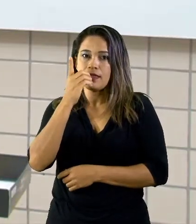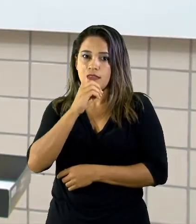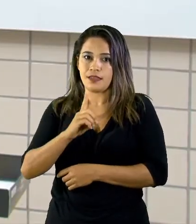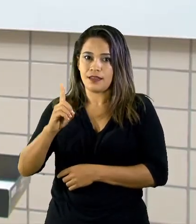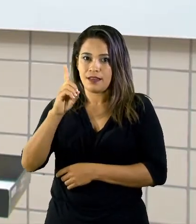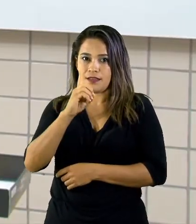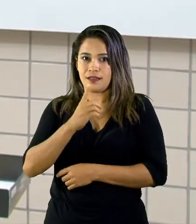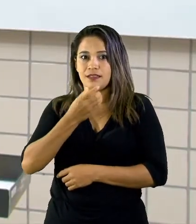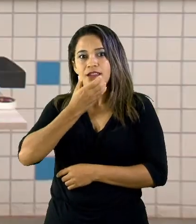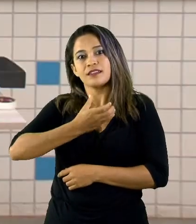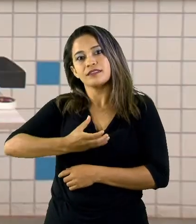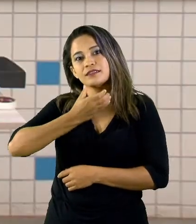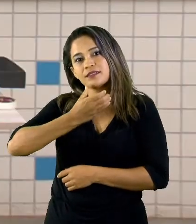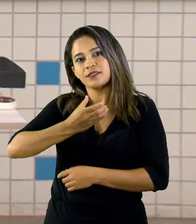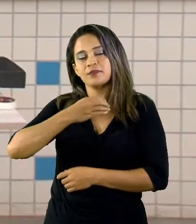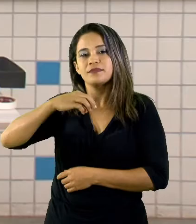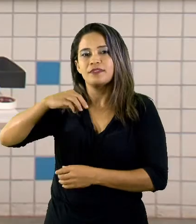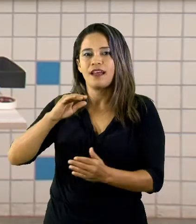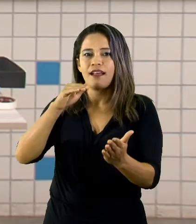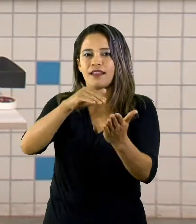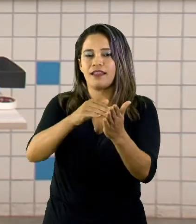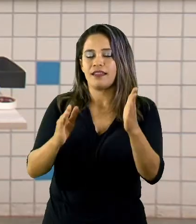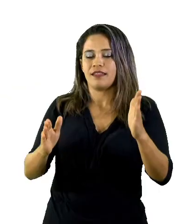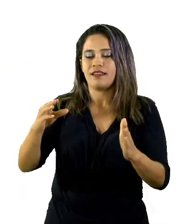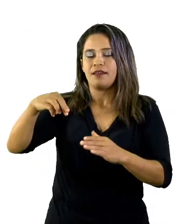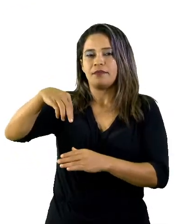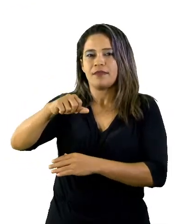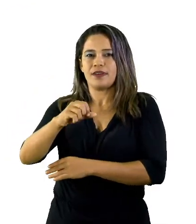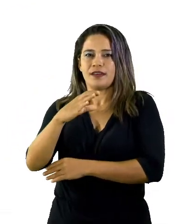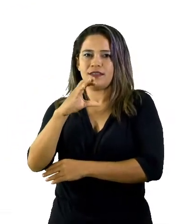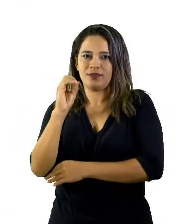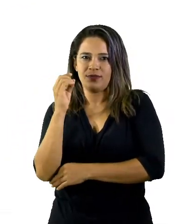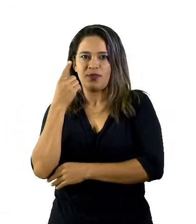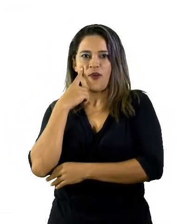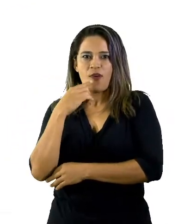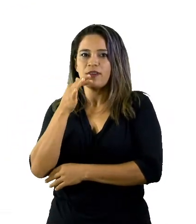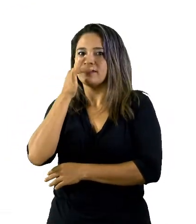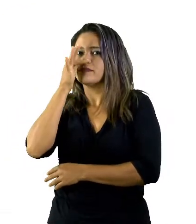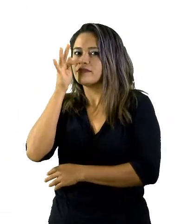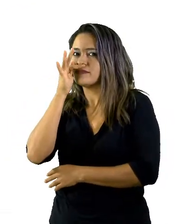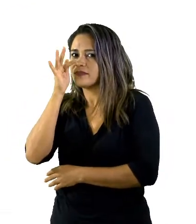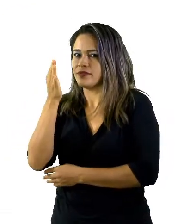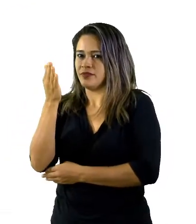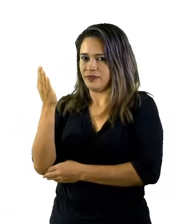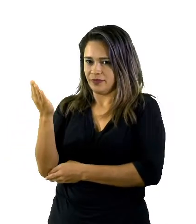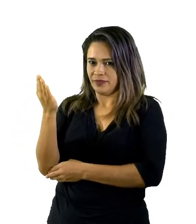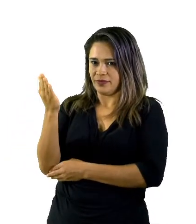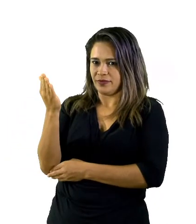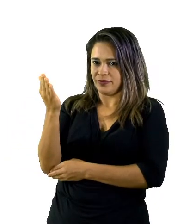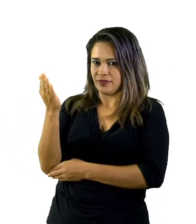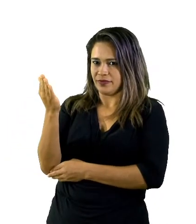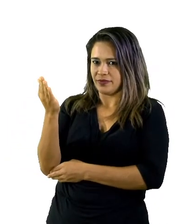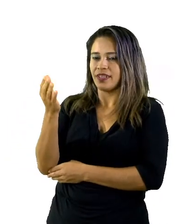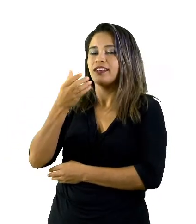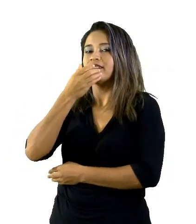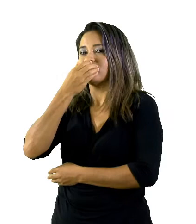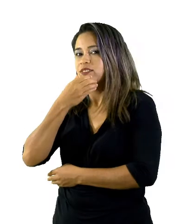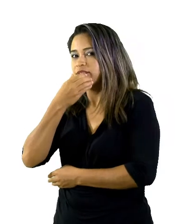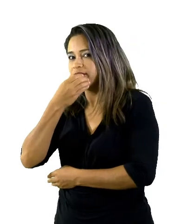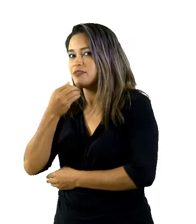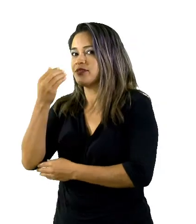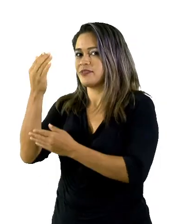a flor e o fruto da fava de bolota. Esta é a flor e este é o fruto da fava de